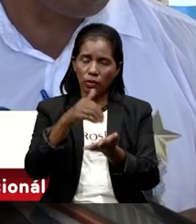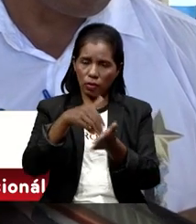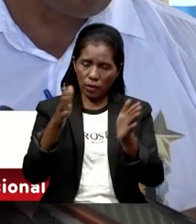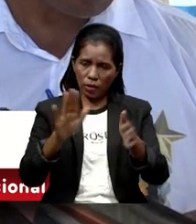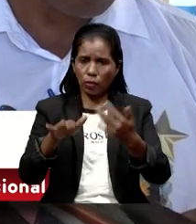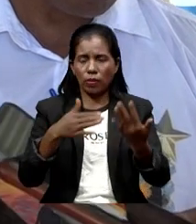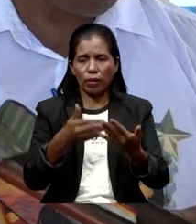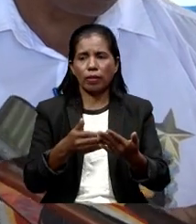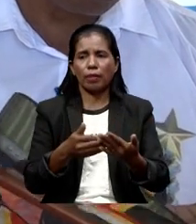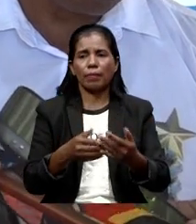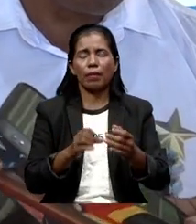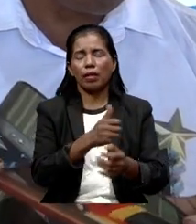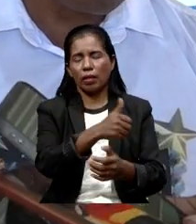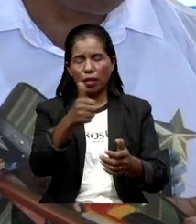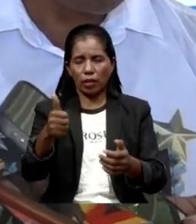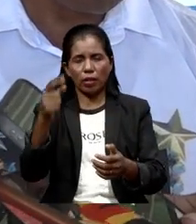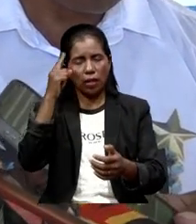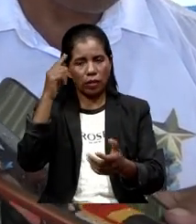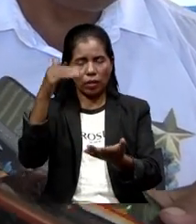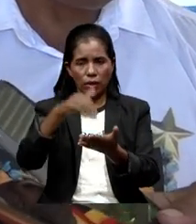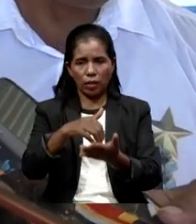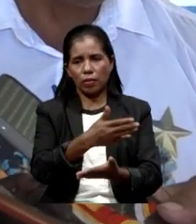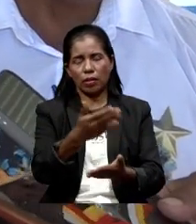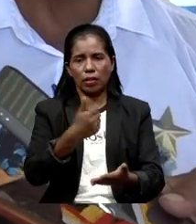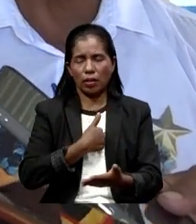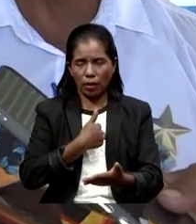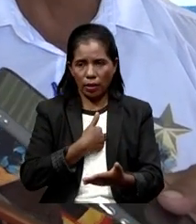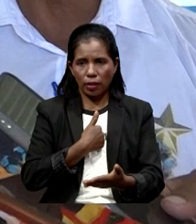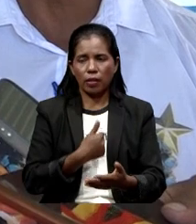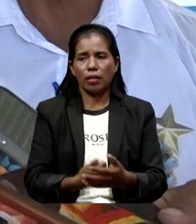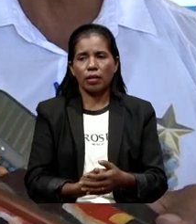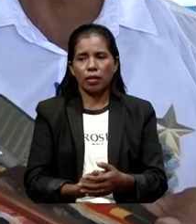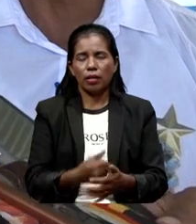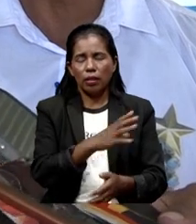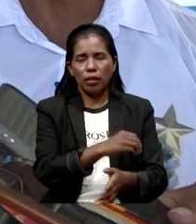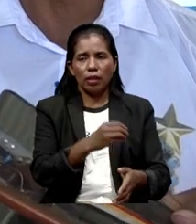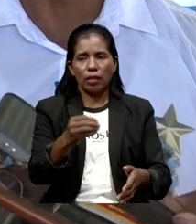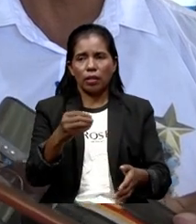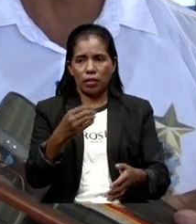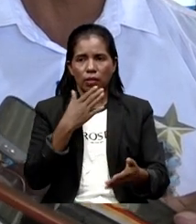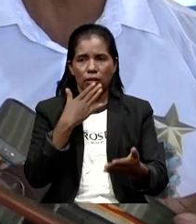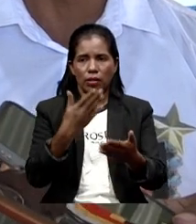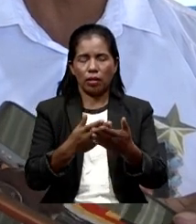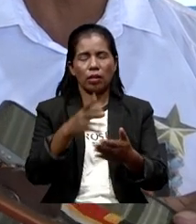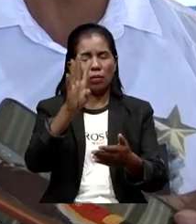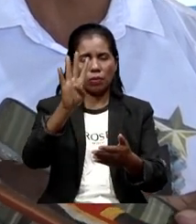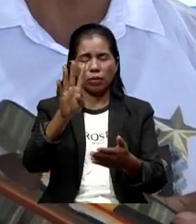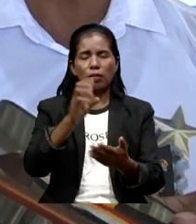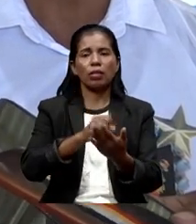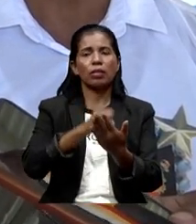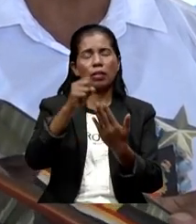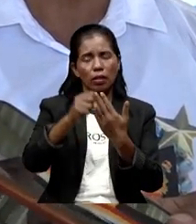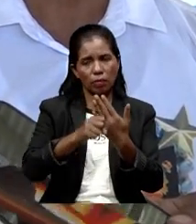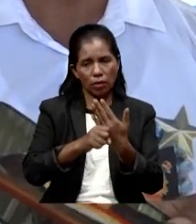Bele, e daí a reflexão para Cira Nian, até que sentido do dia 4 de setembro, né?